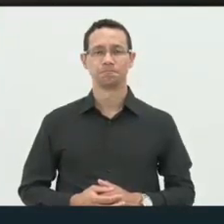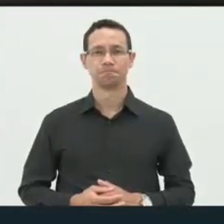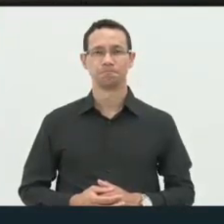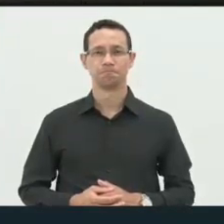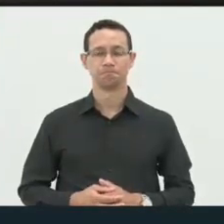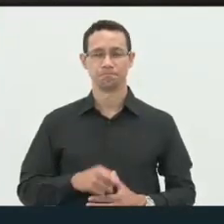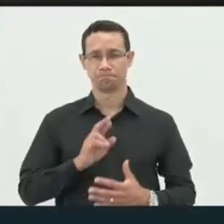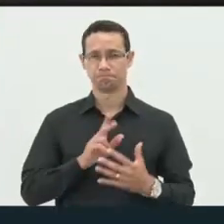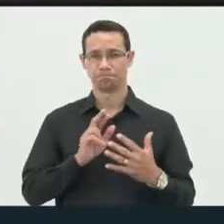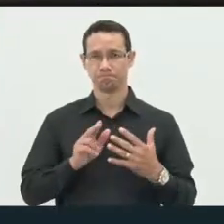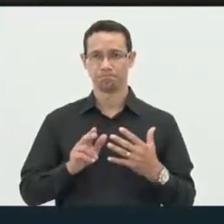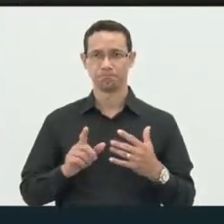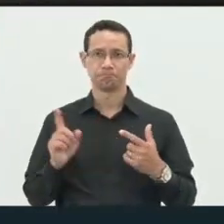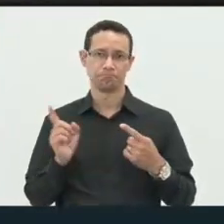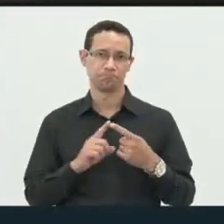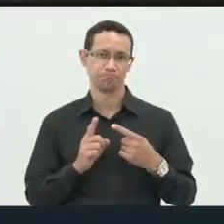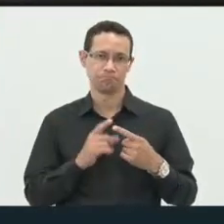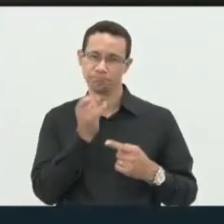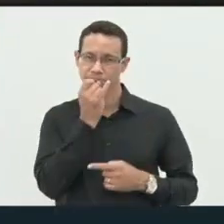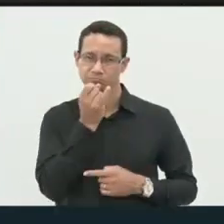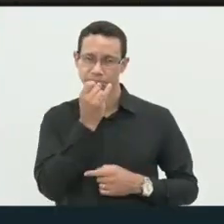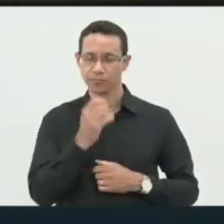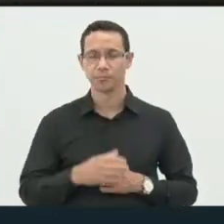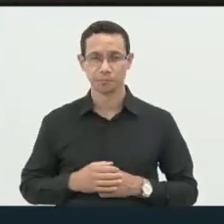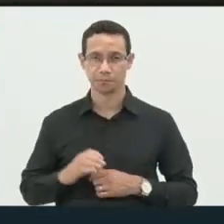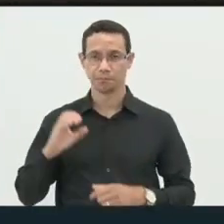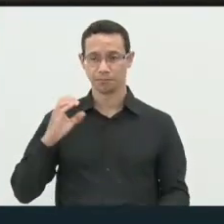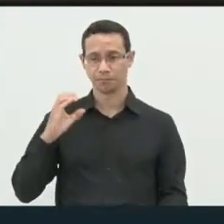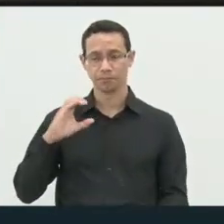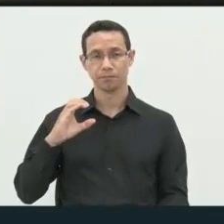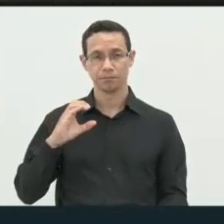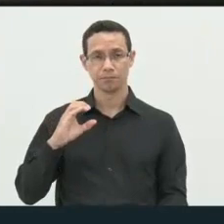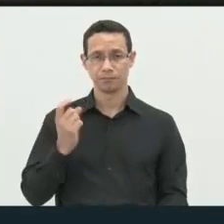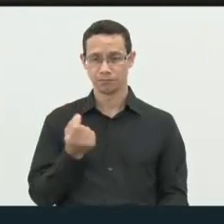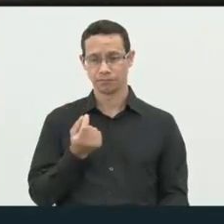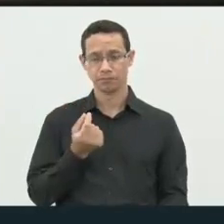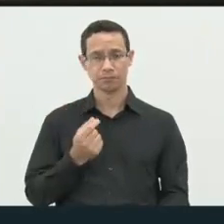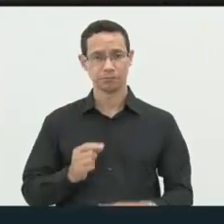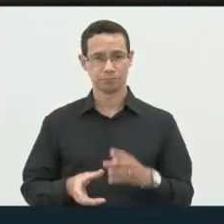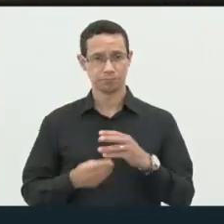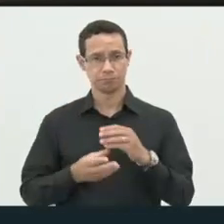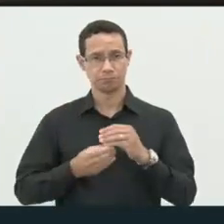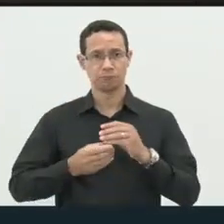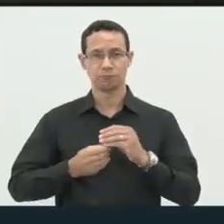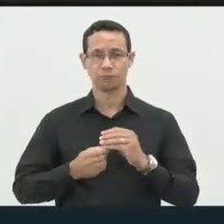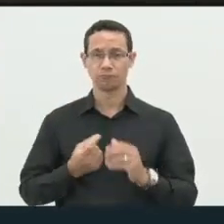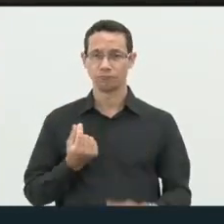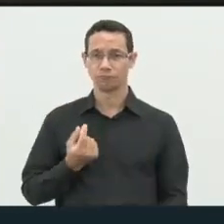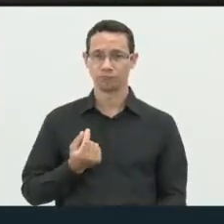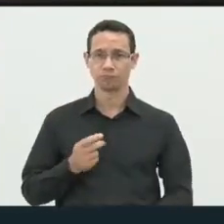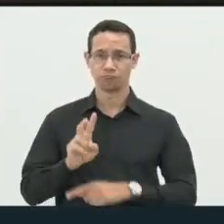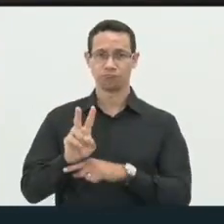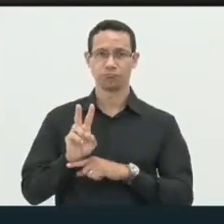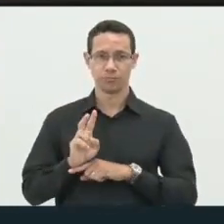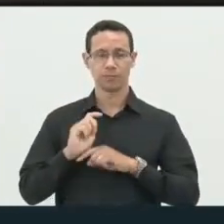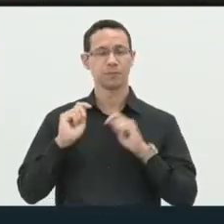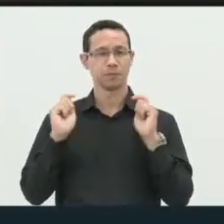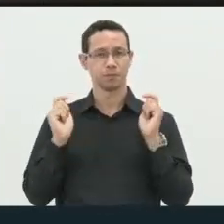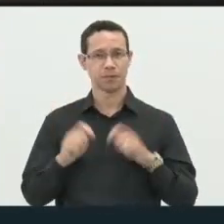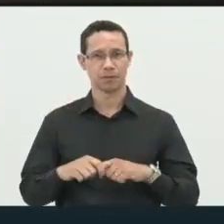a criação de uma linha de crédito com taxa menor para as agricultores